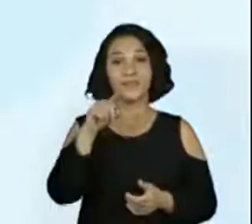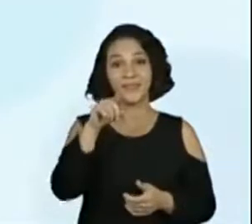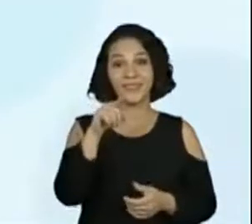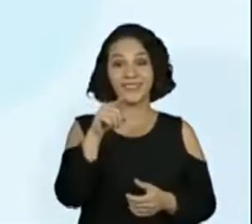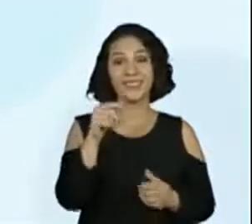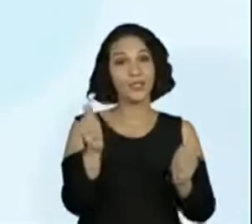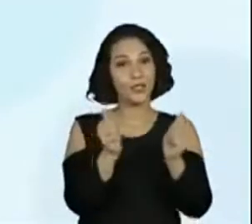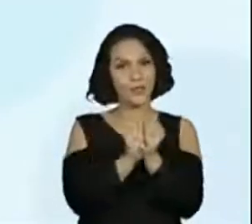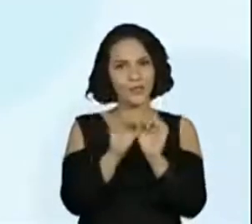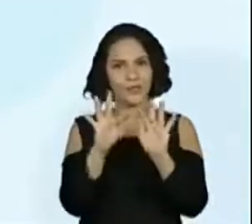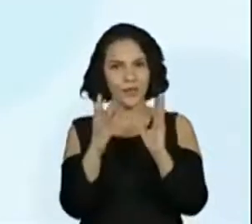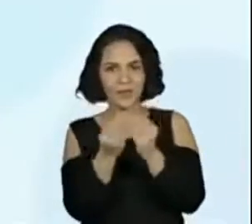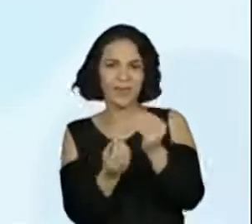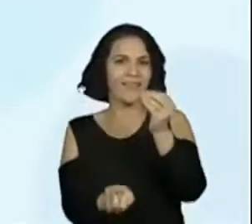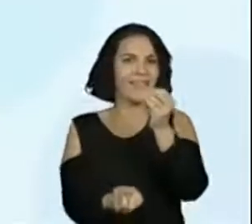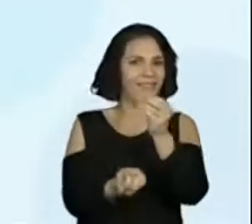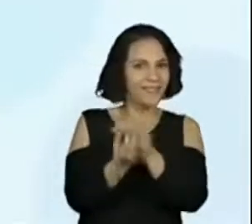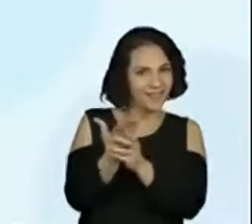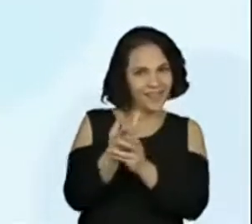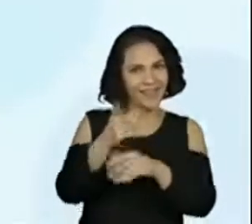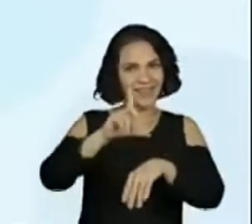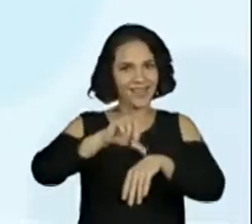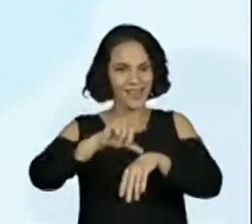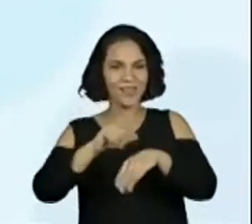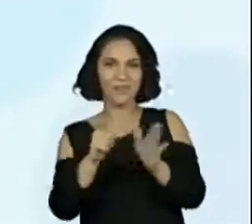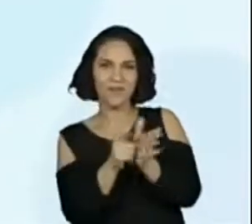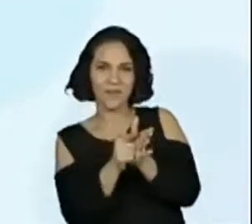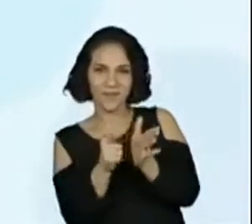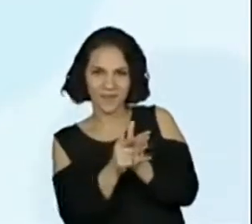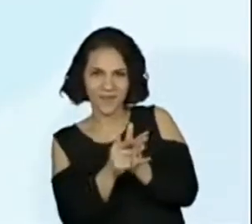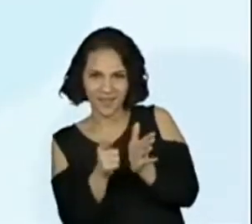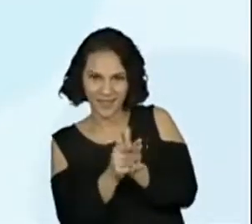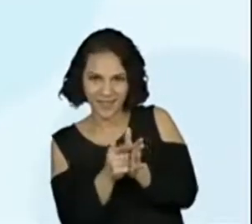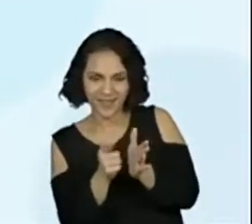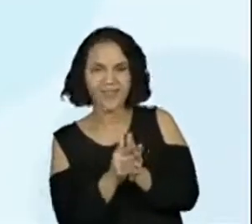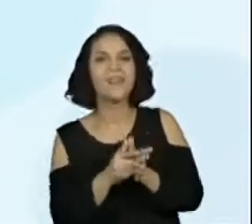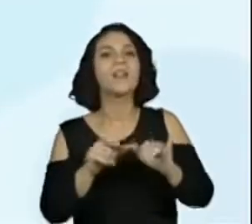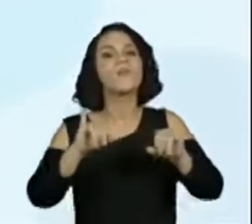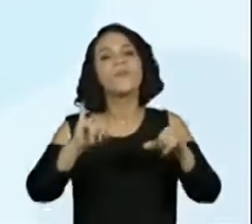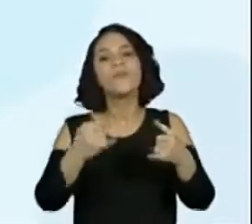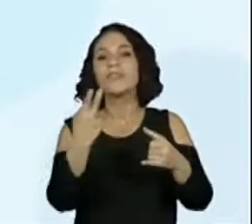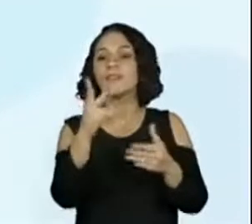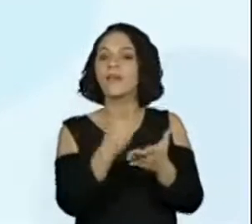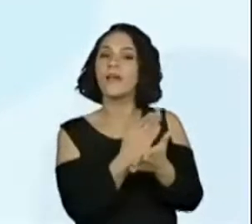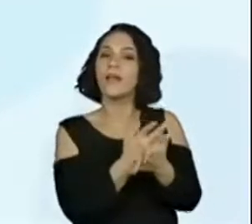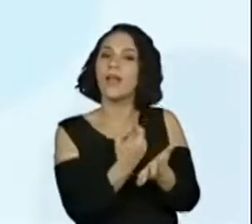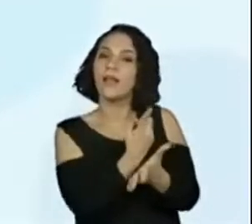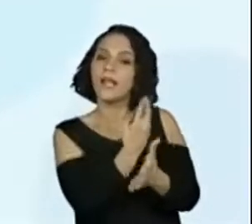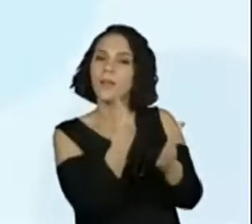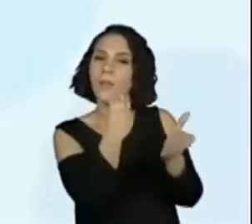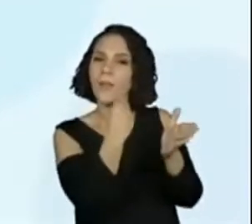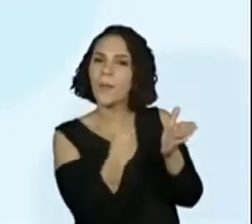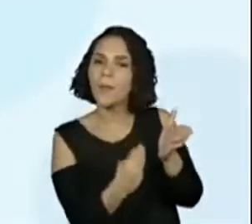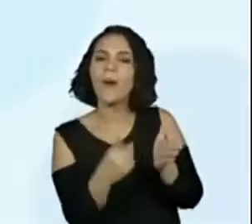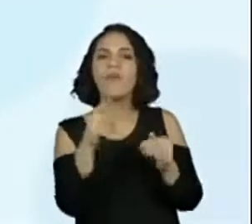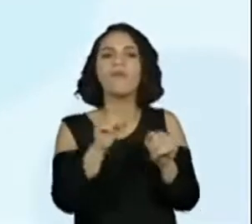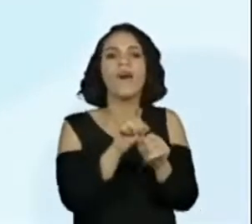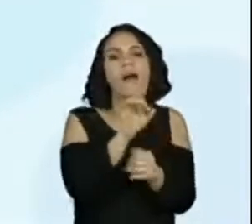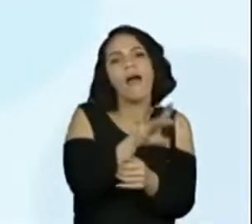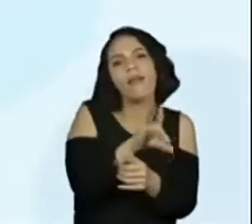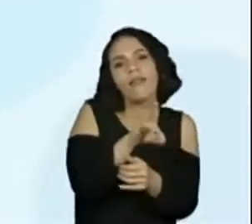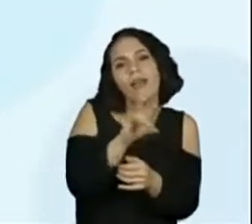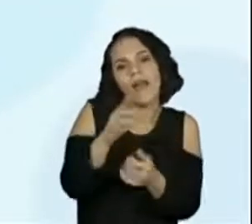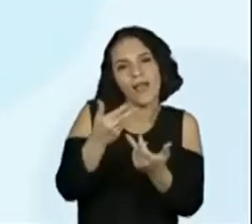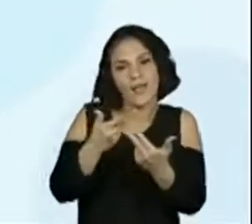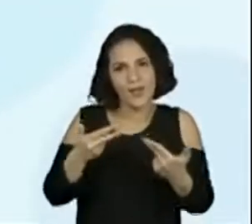Construam aí com a sua família um relógio de papel e registre no seu caderno o horário que você realiza cada uma